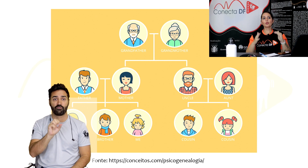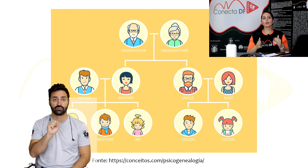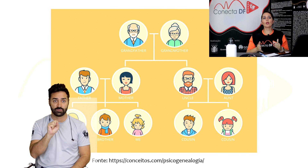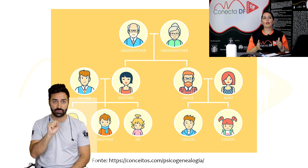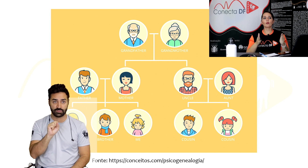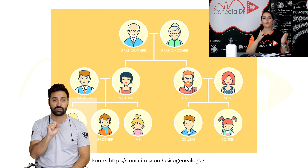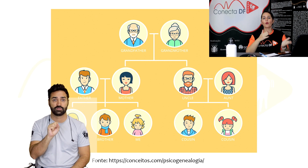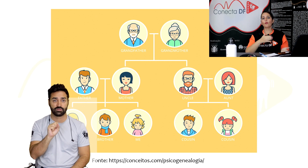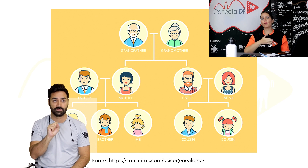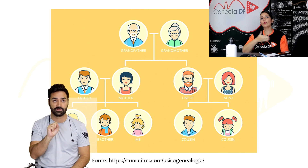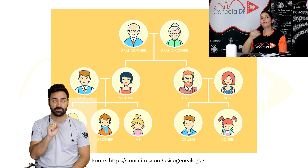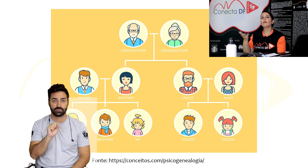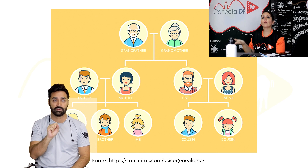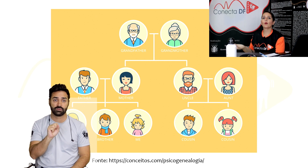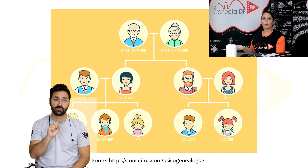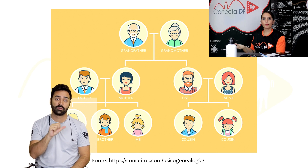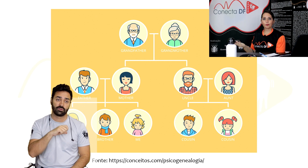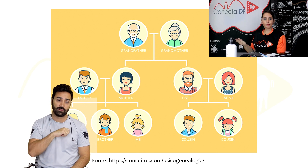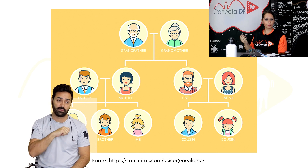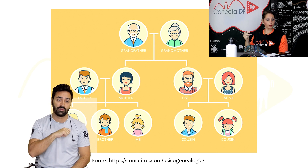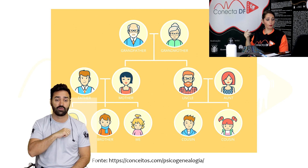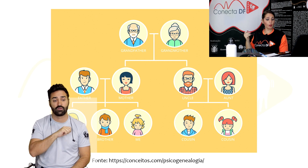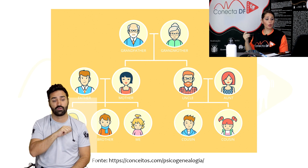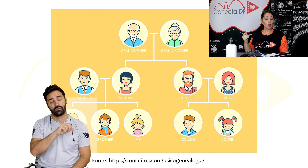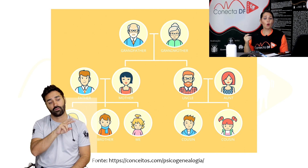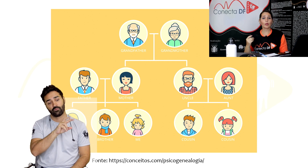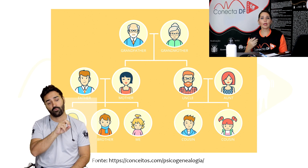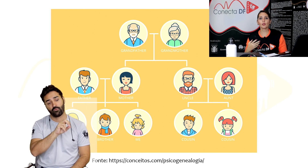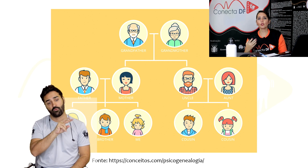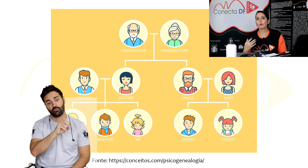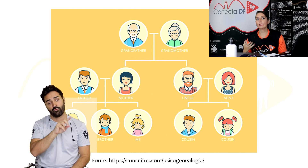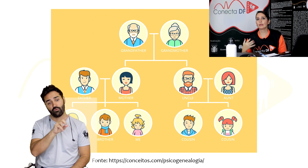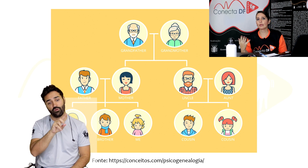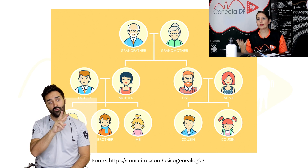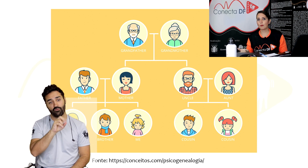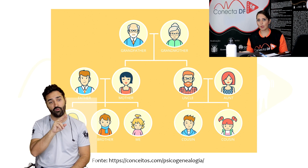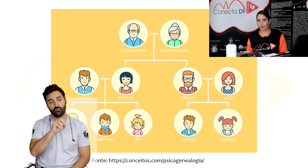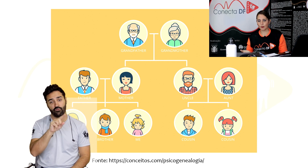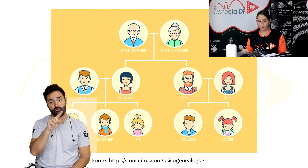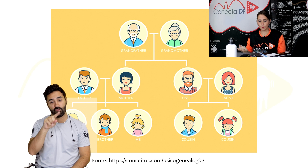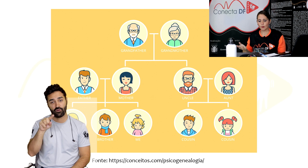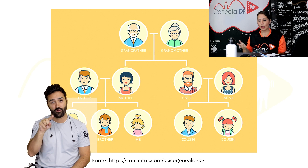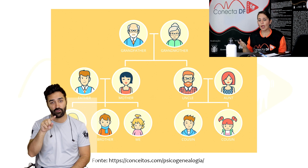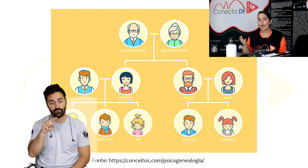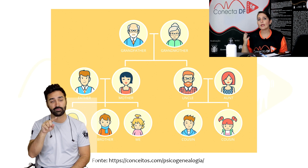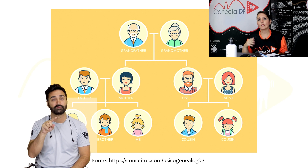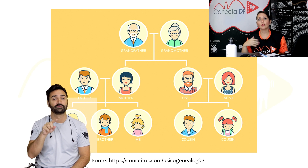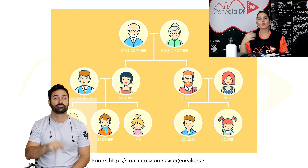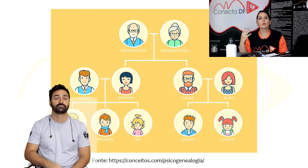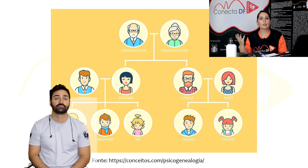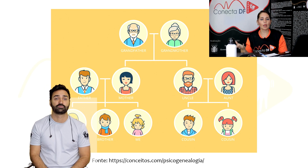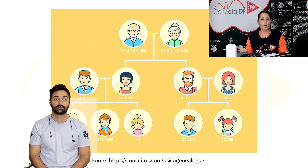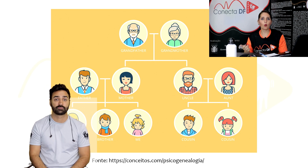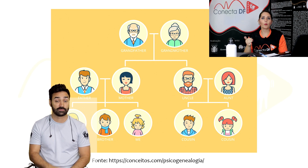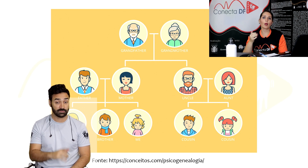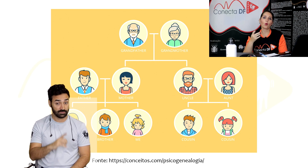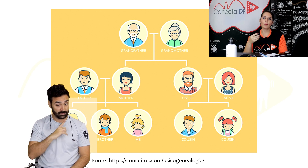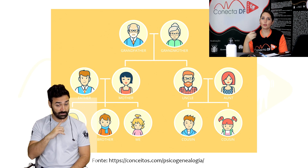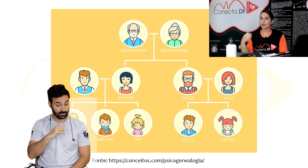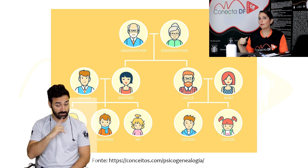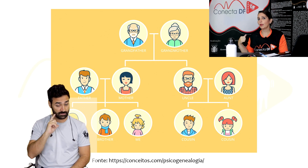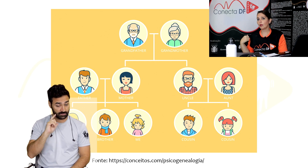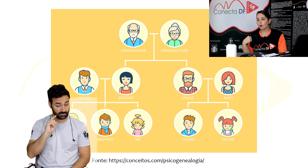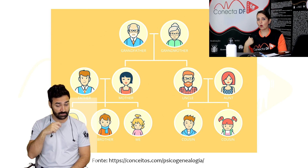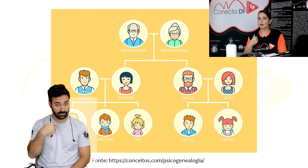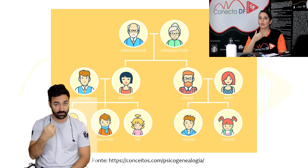aí a gente tem vovô e vovó. O que a gente precisa saber? Existe um sinal para, como a